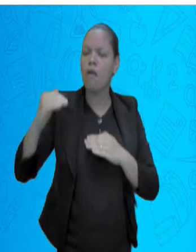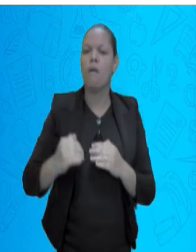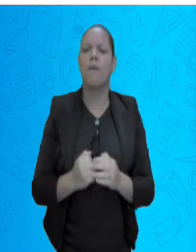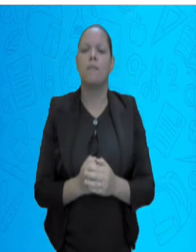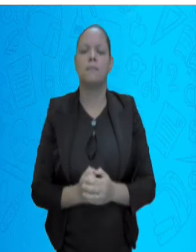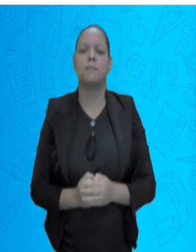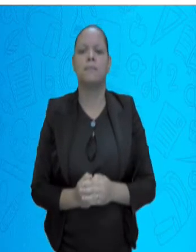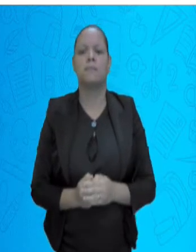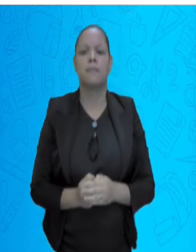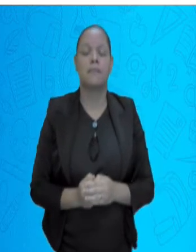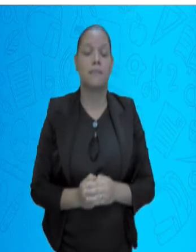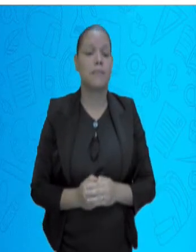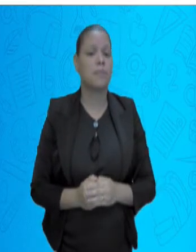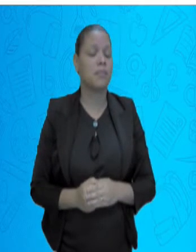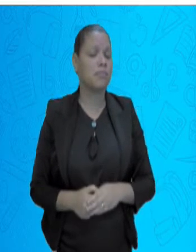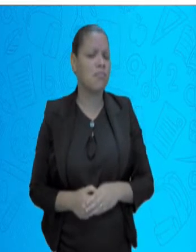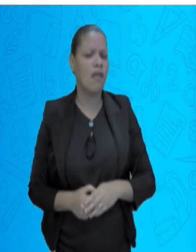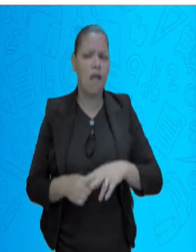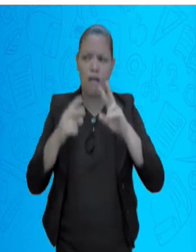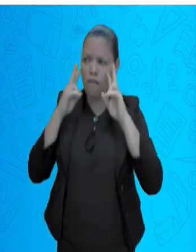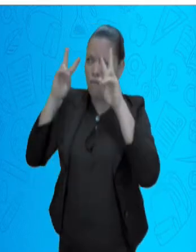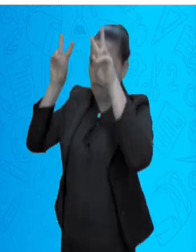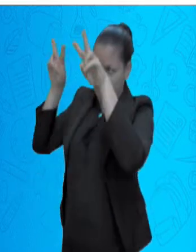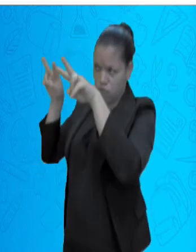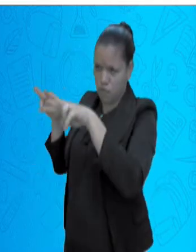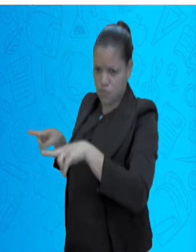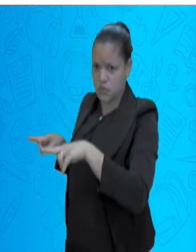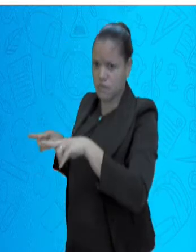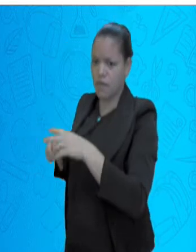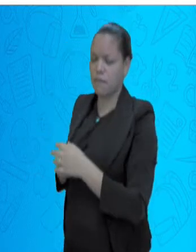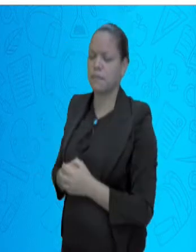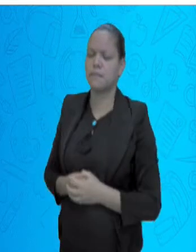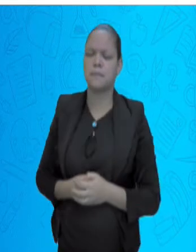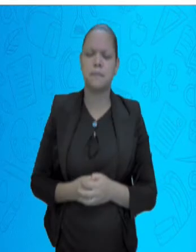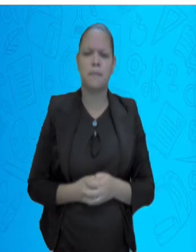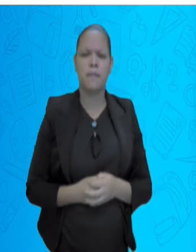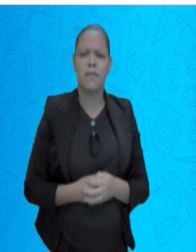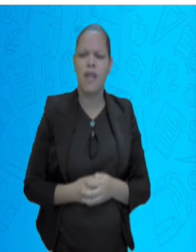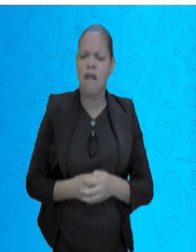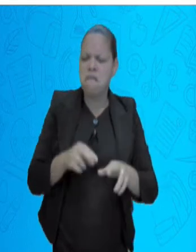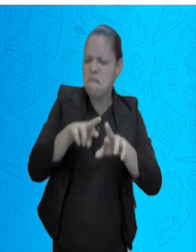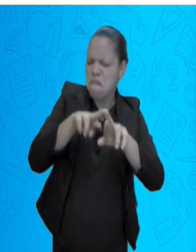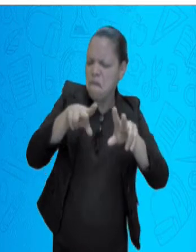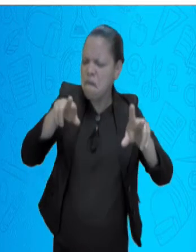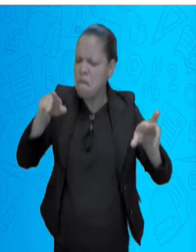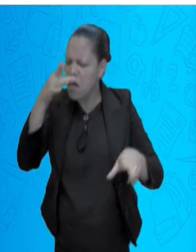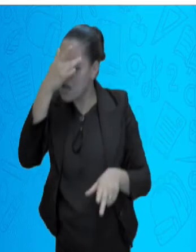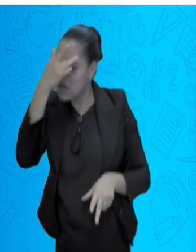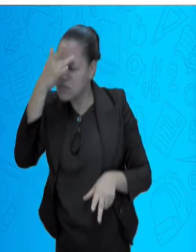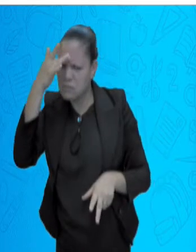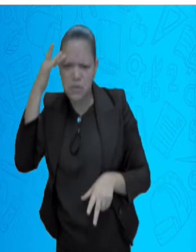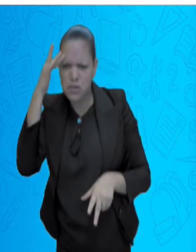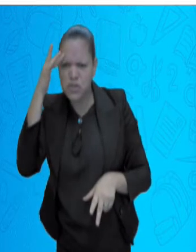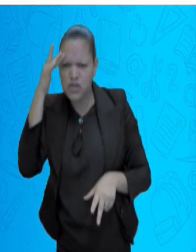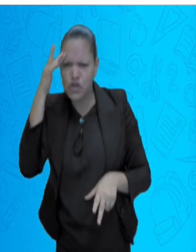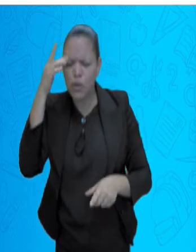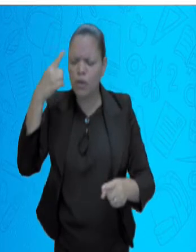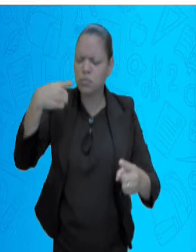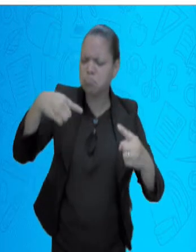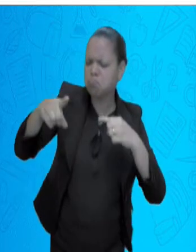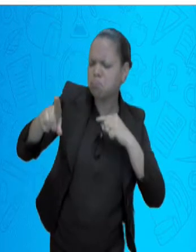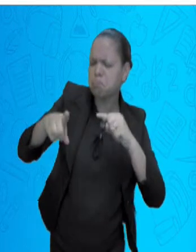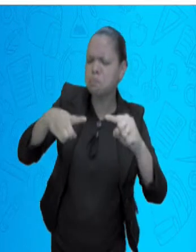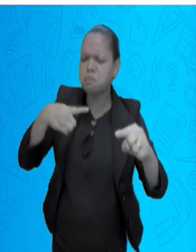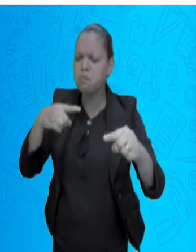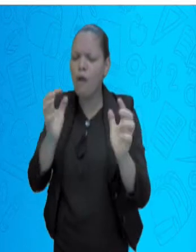é um grupo de músicos que interpretam obras musicais com vários instrumentos. Orquestra também é um lugar